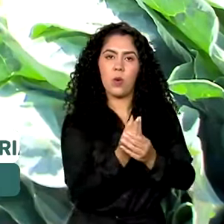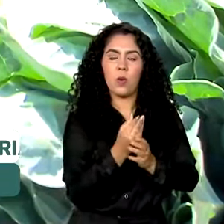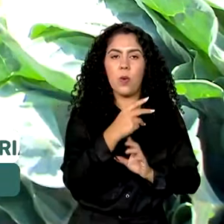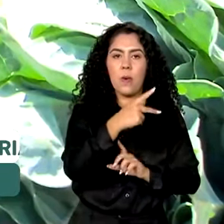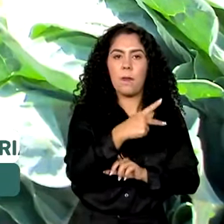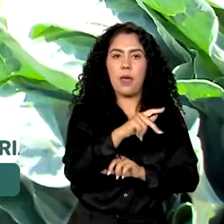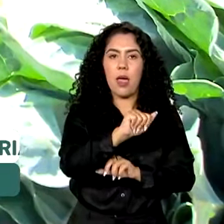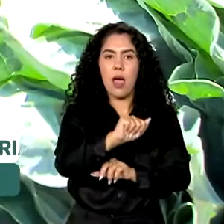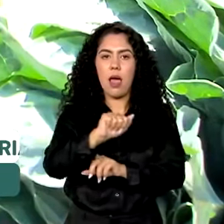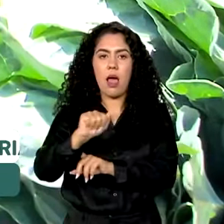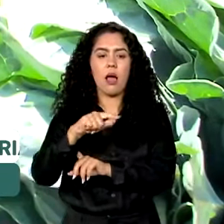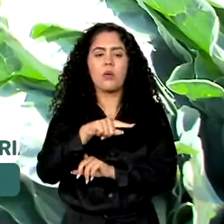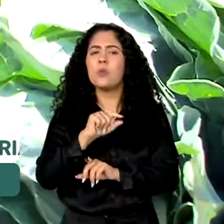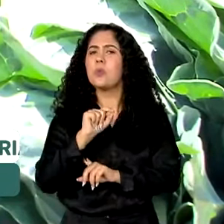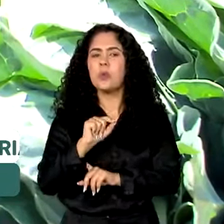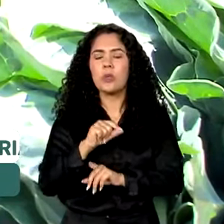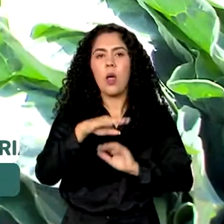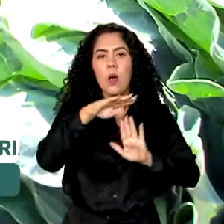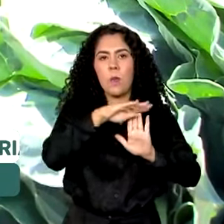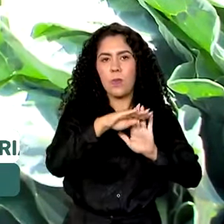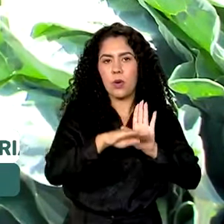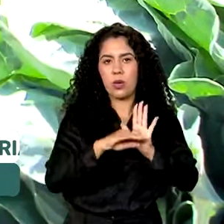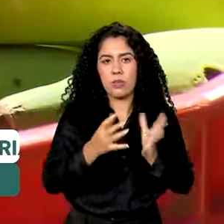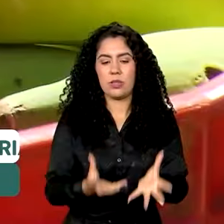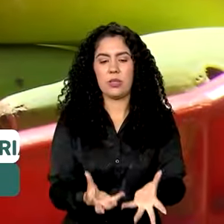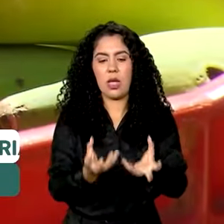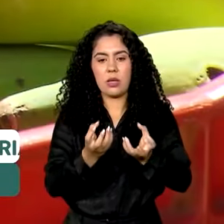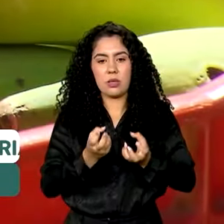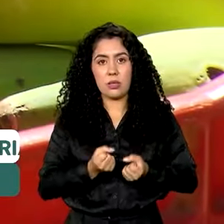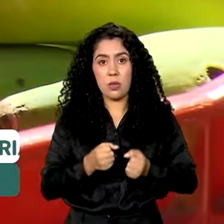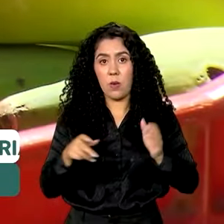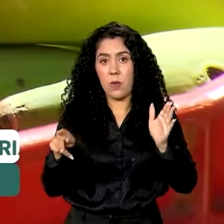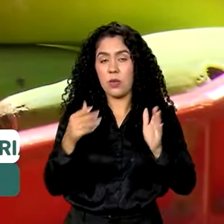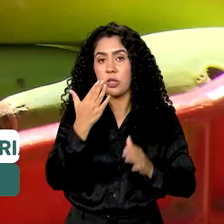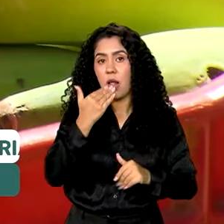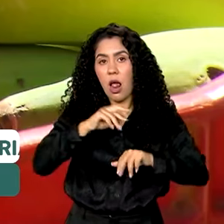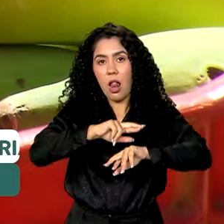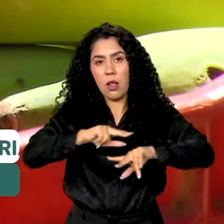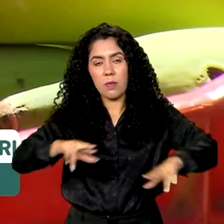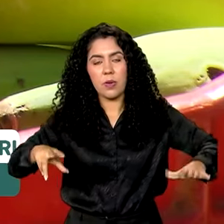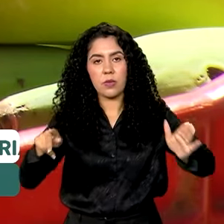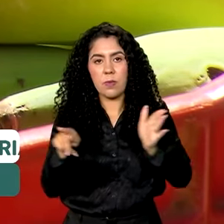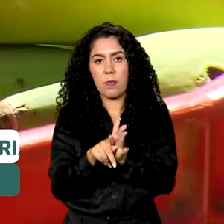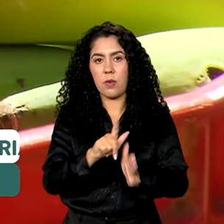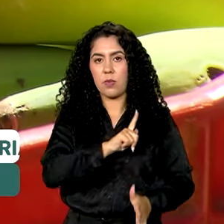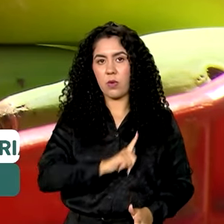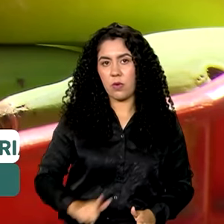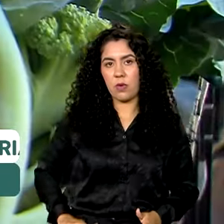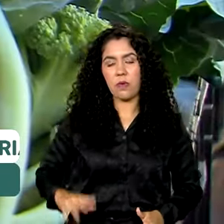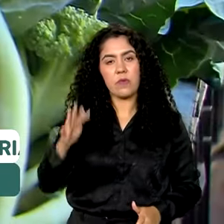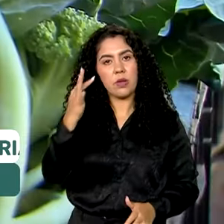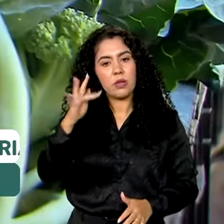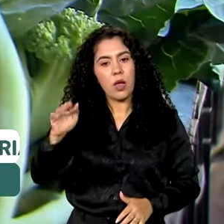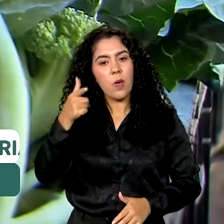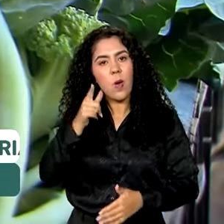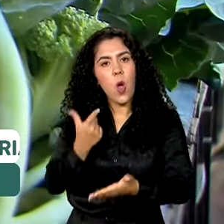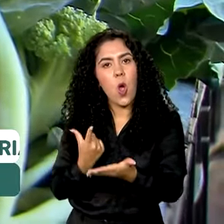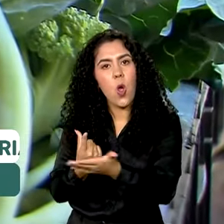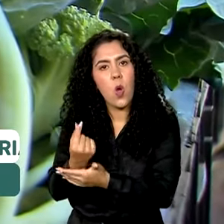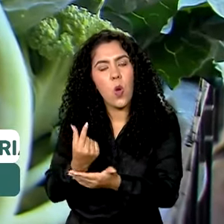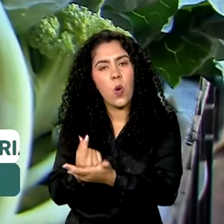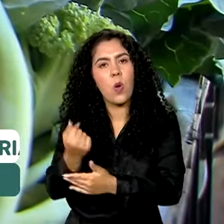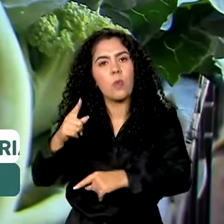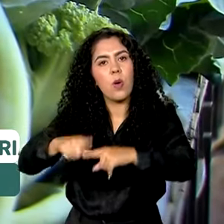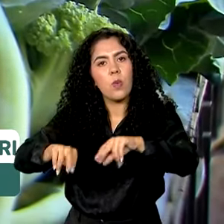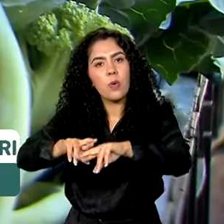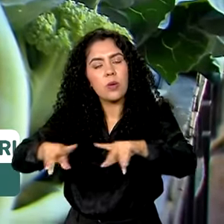Programa de Aquisição de Alimentos do Governo Federal. Com isso, os restaurantes passaram a adquirir produtos de